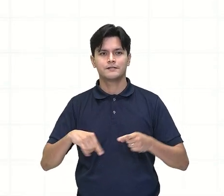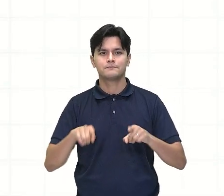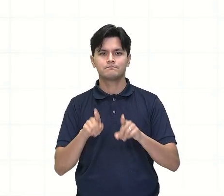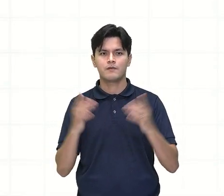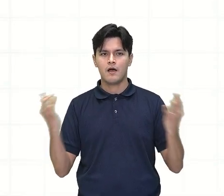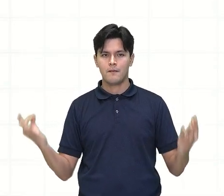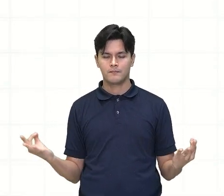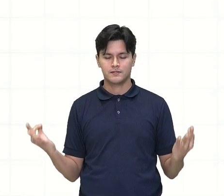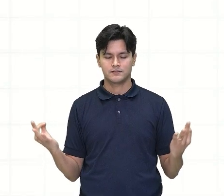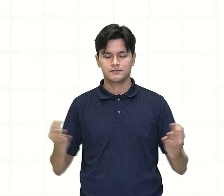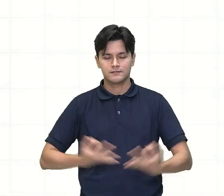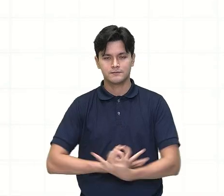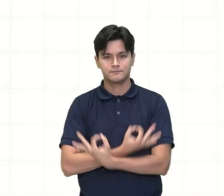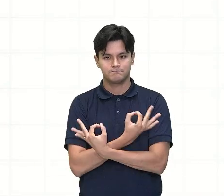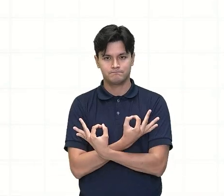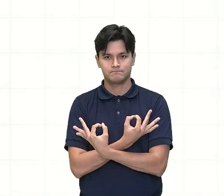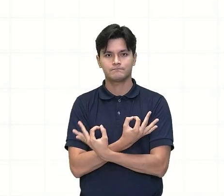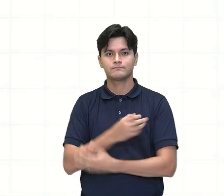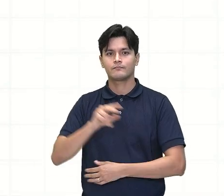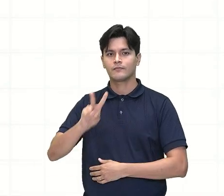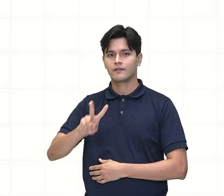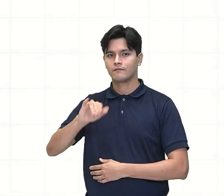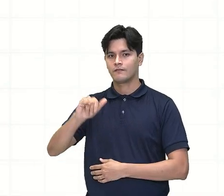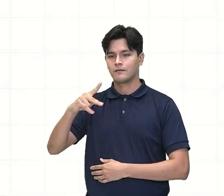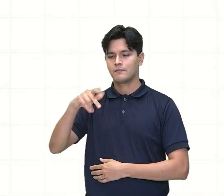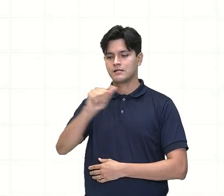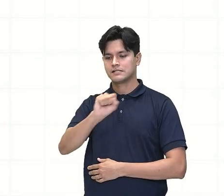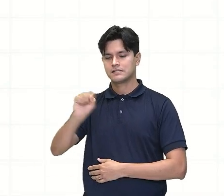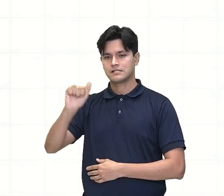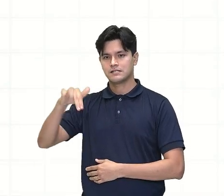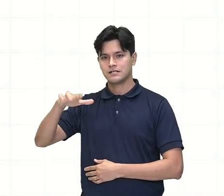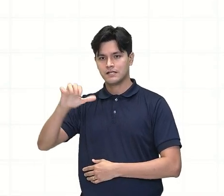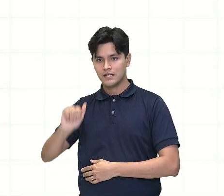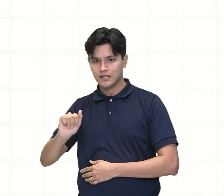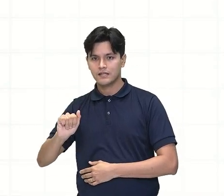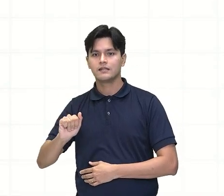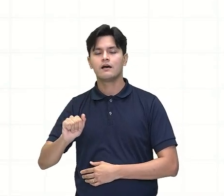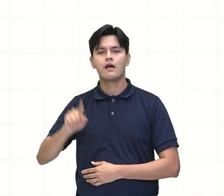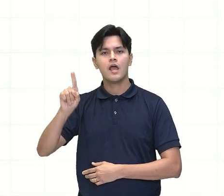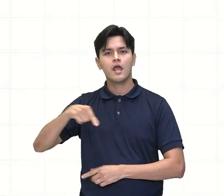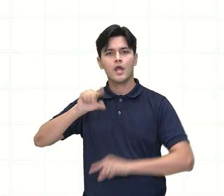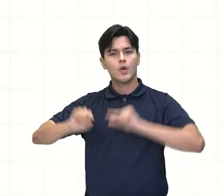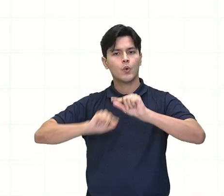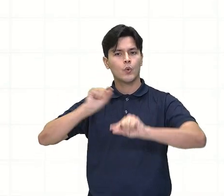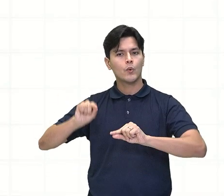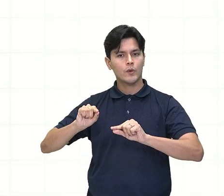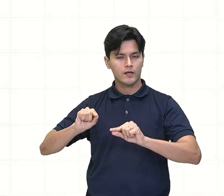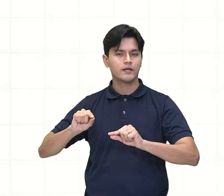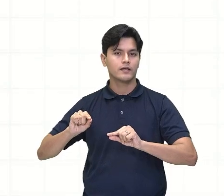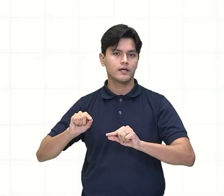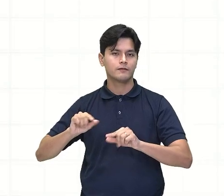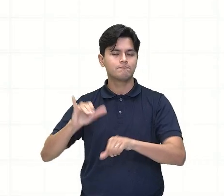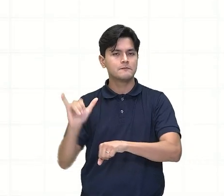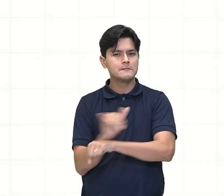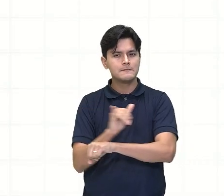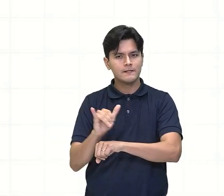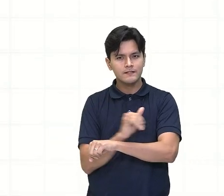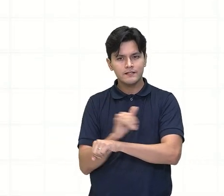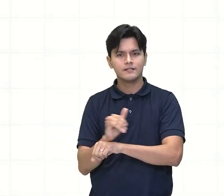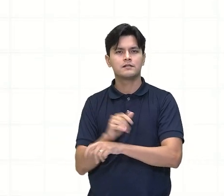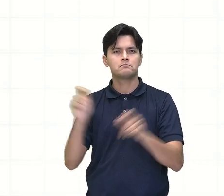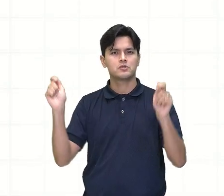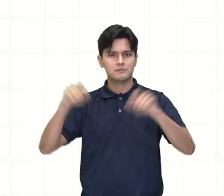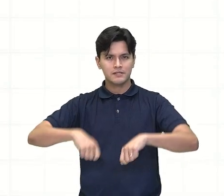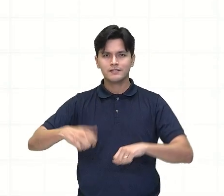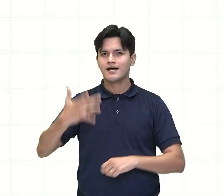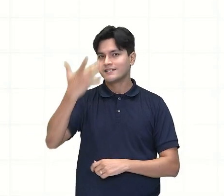Vipassana, e a prática da atenção plena, são vistas como formas de promover a saúde mental e